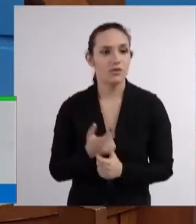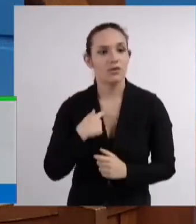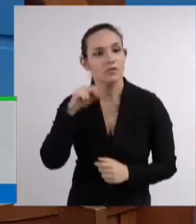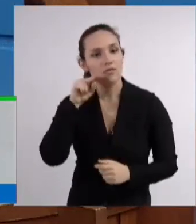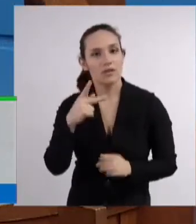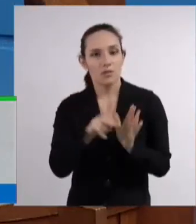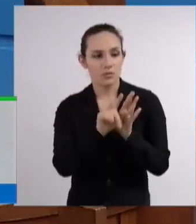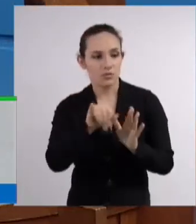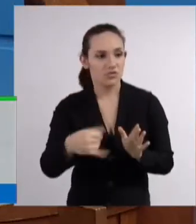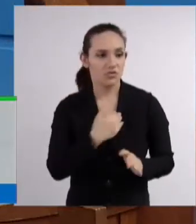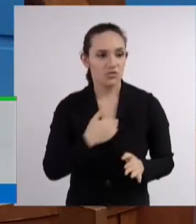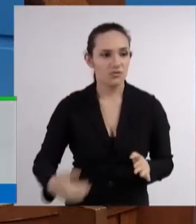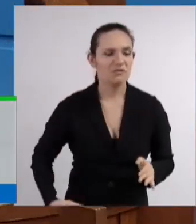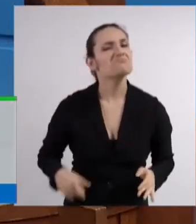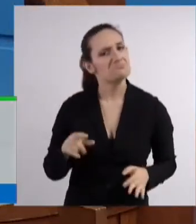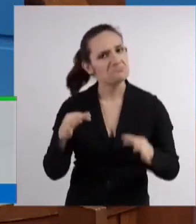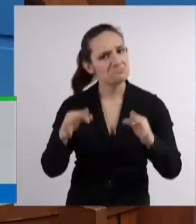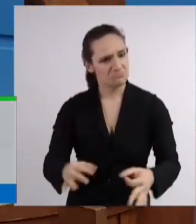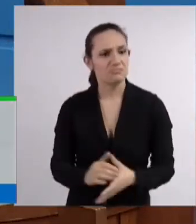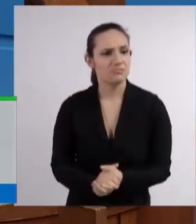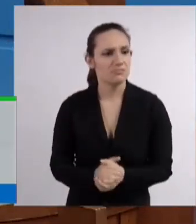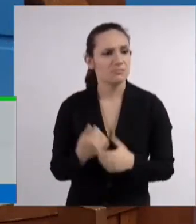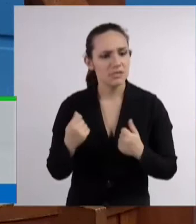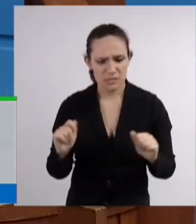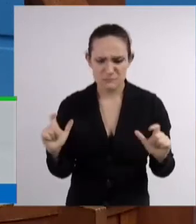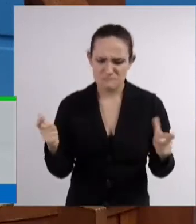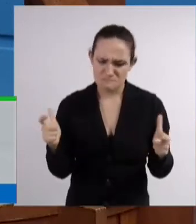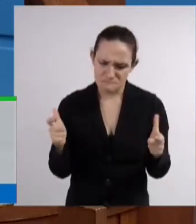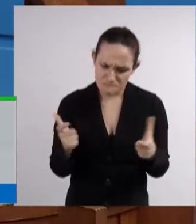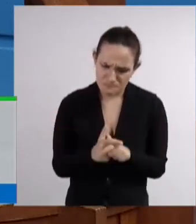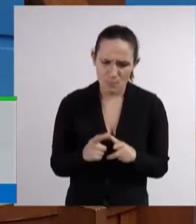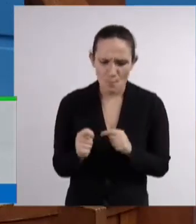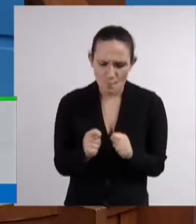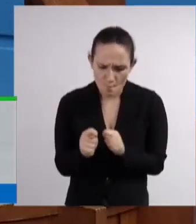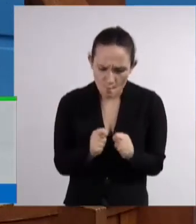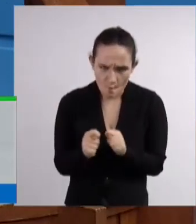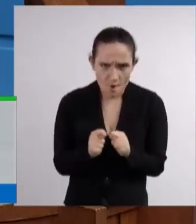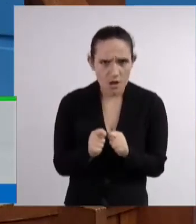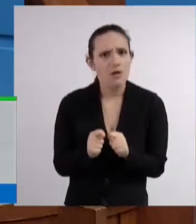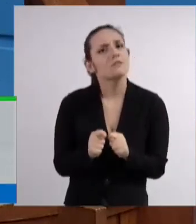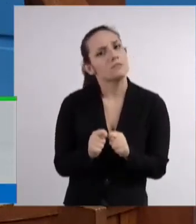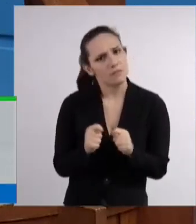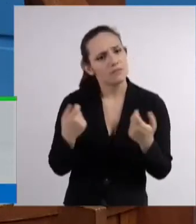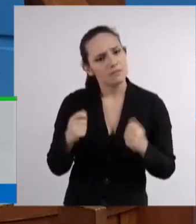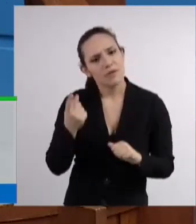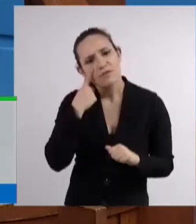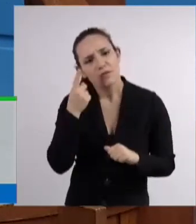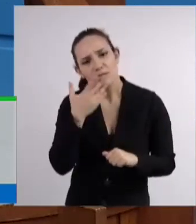de Vossa Excelência, é aquilo ali. Temos que enxugar, temos que ser enxuto. Nós temos que buscar